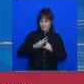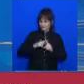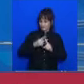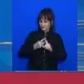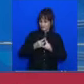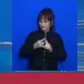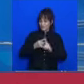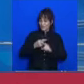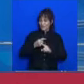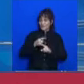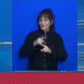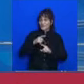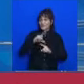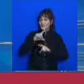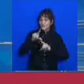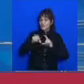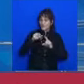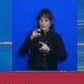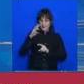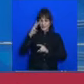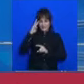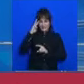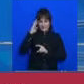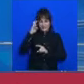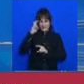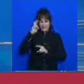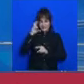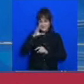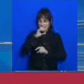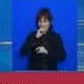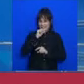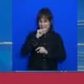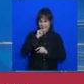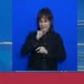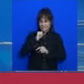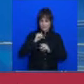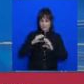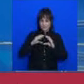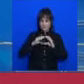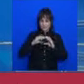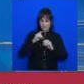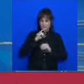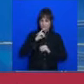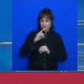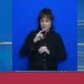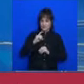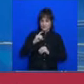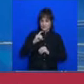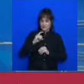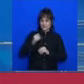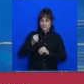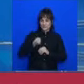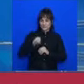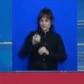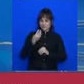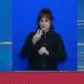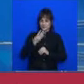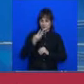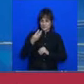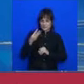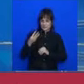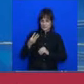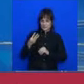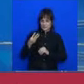Dupla Sena com sorteios às terças, quintas e sábados. Bola verde número 43, verde